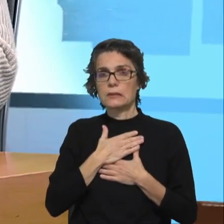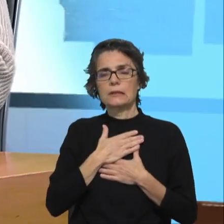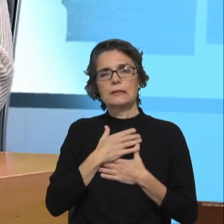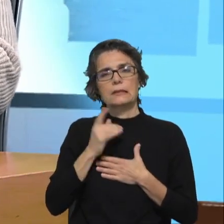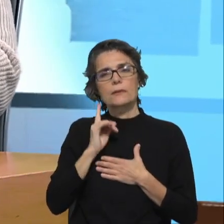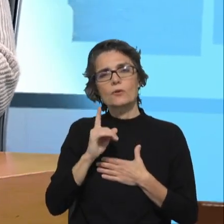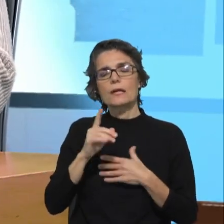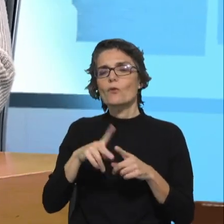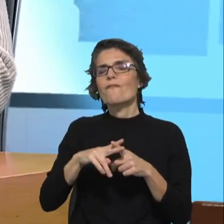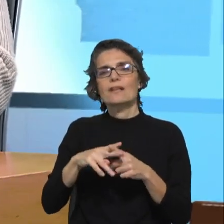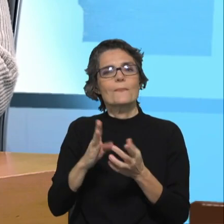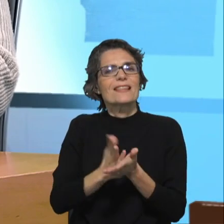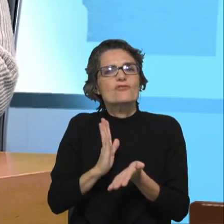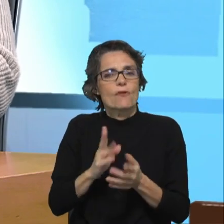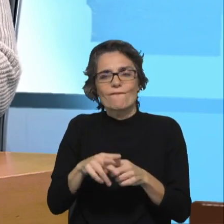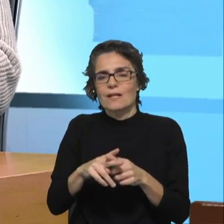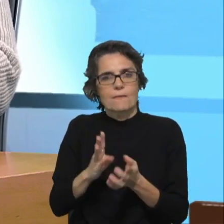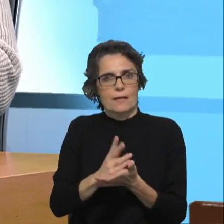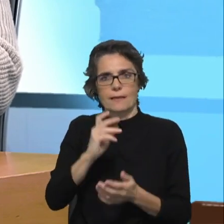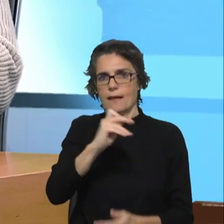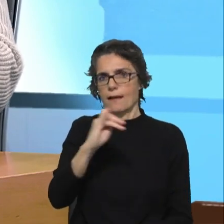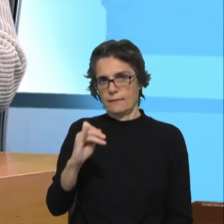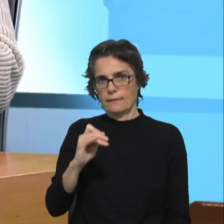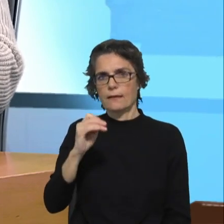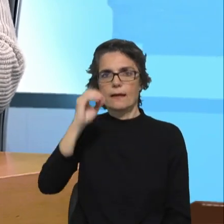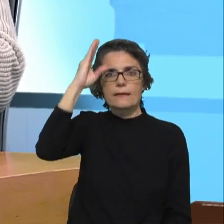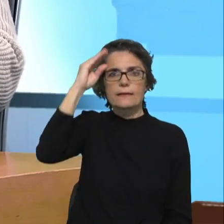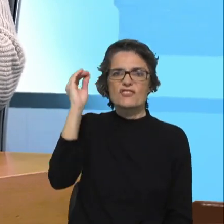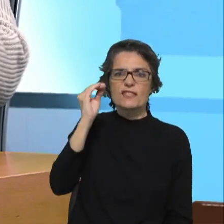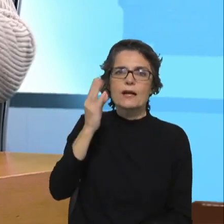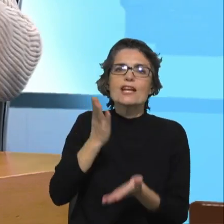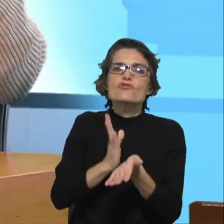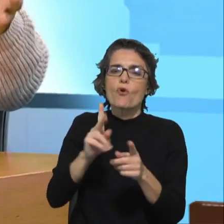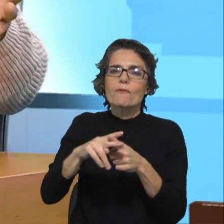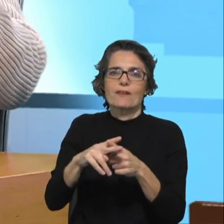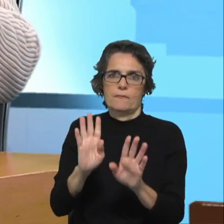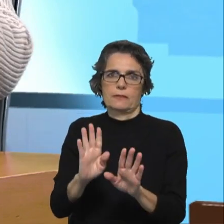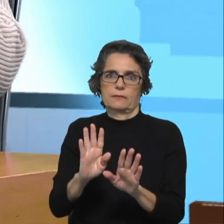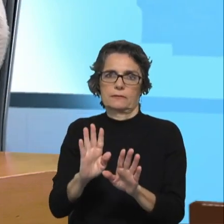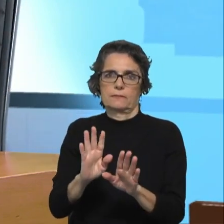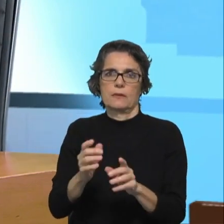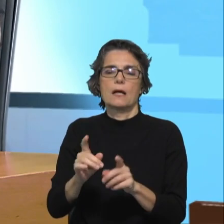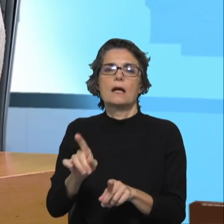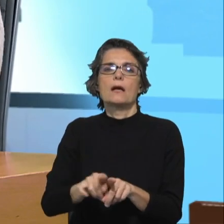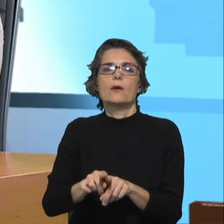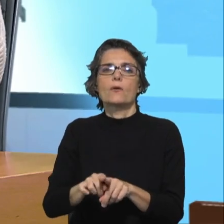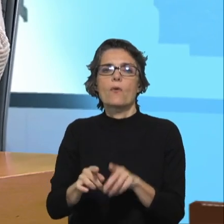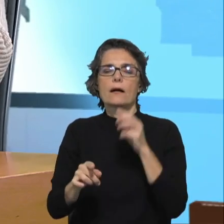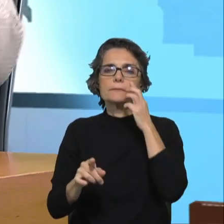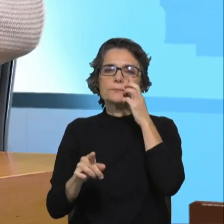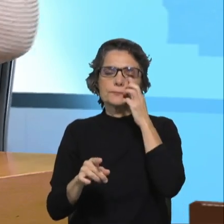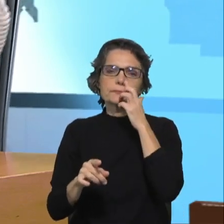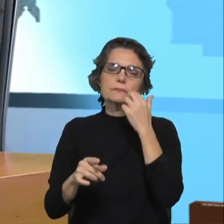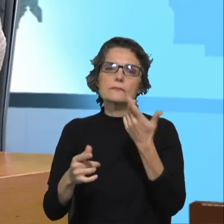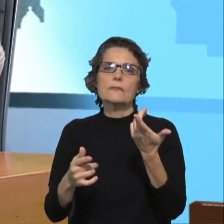como ferramenta, ou seja, é aquilo que eu chamaria uma espécie de Fiat, mas não o Fiat de Maria, não é? O Fiat